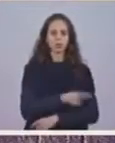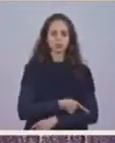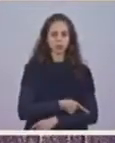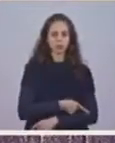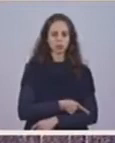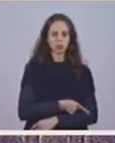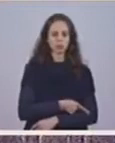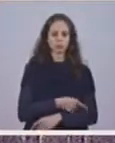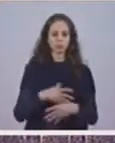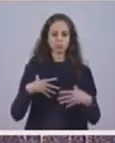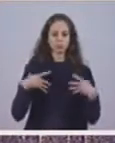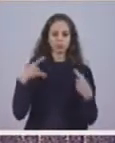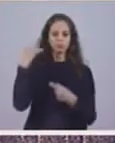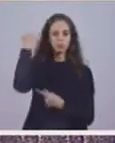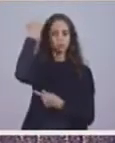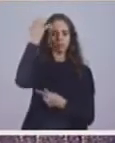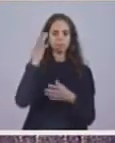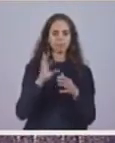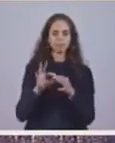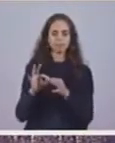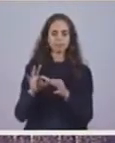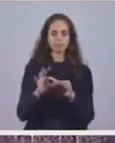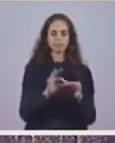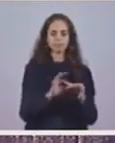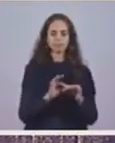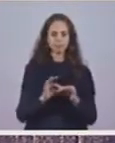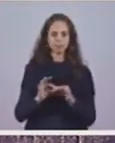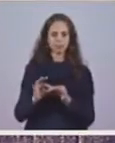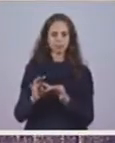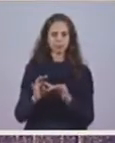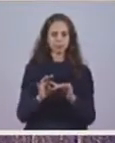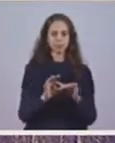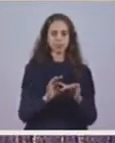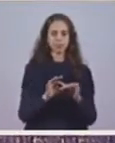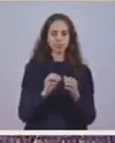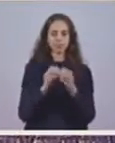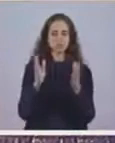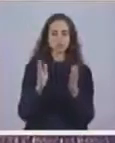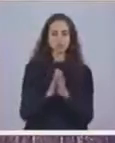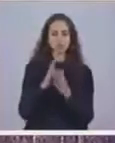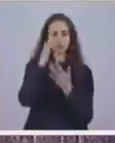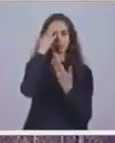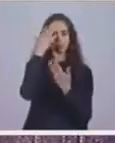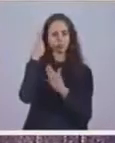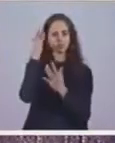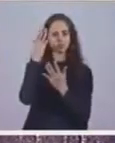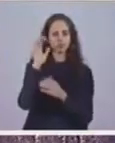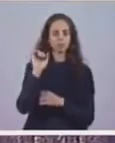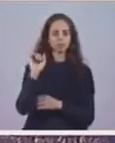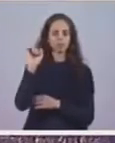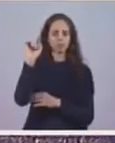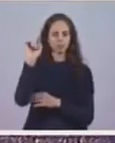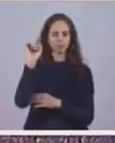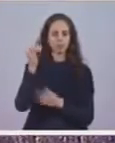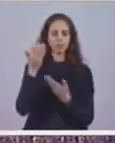Todo-Poderoso, na unidade do Espírito Santo, toda a honra e toda a